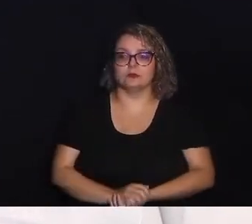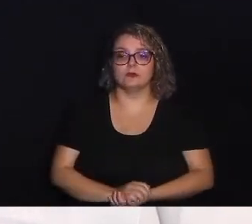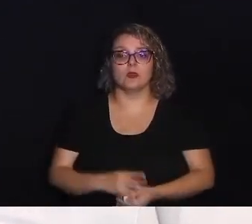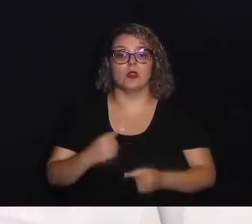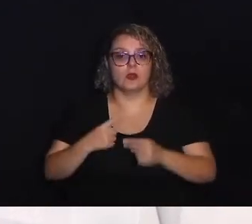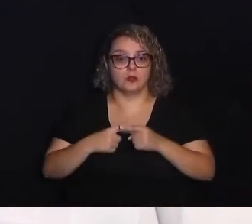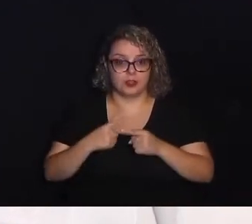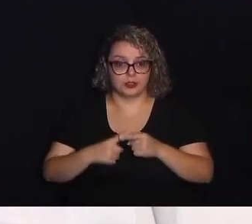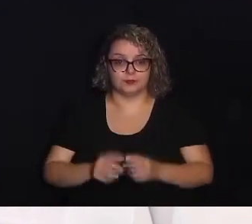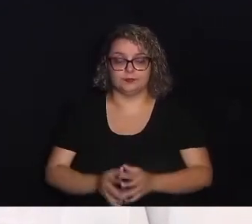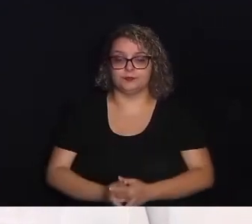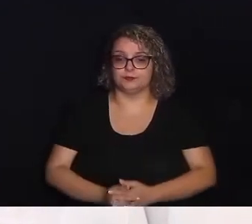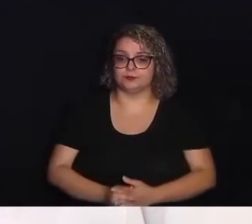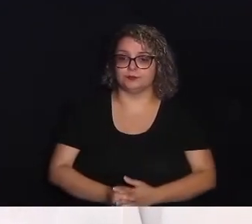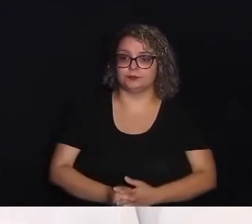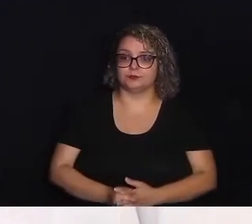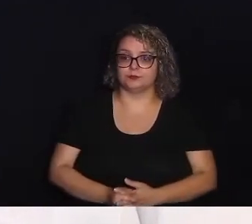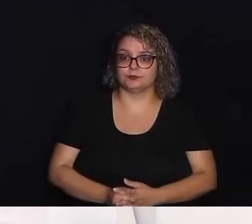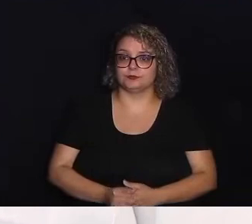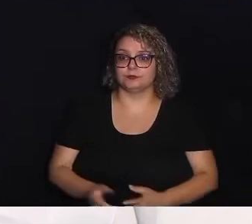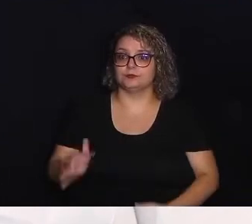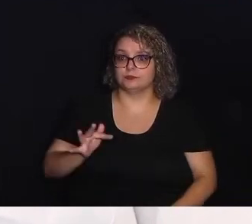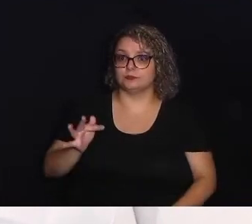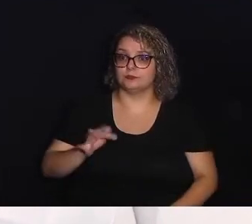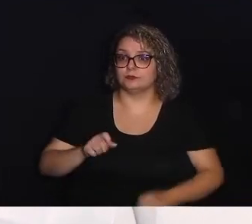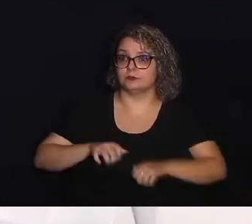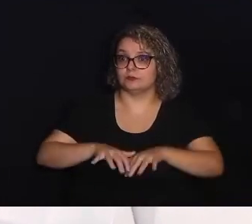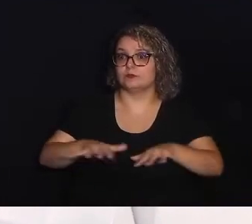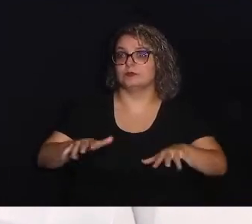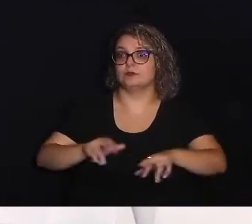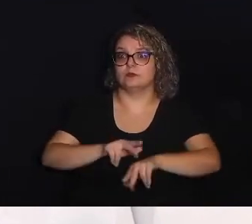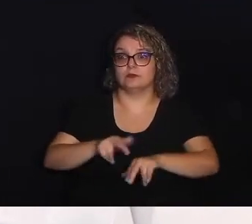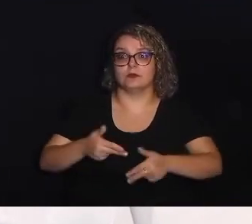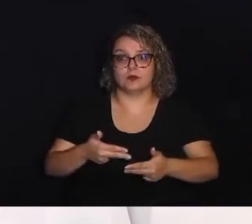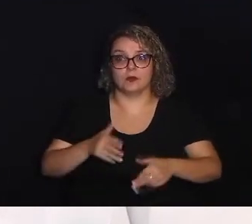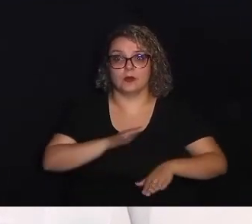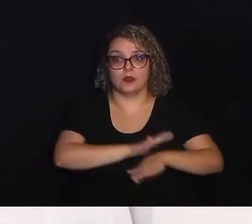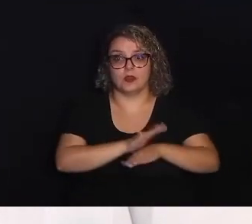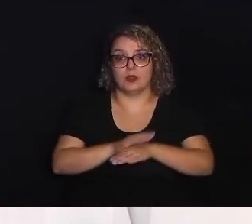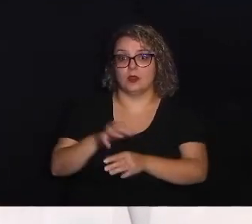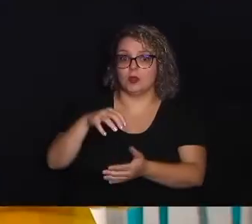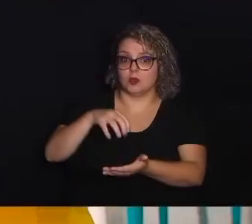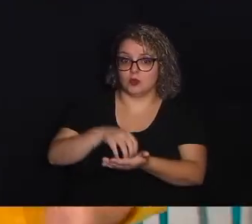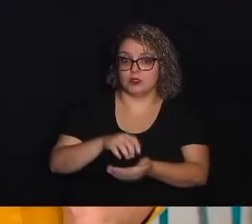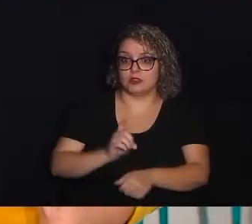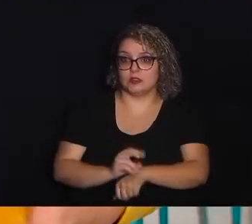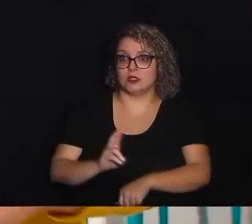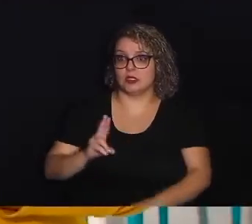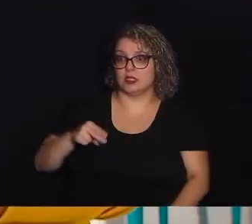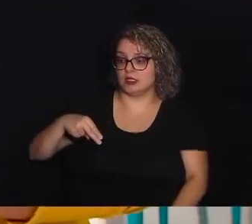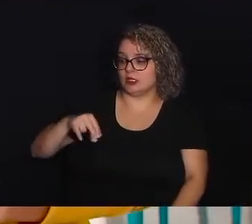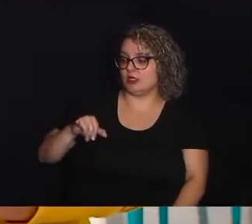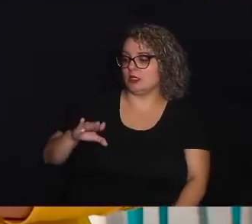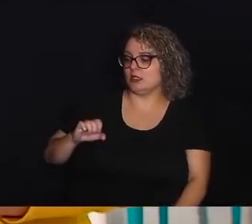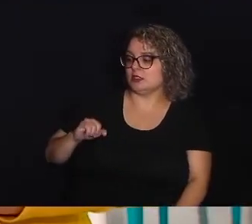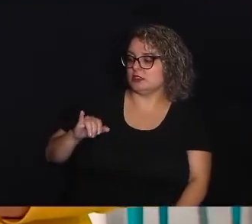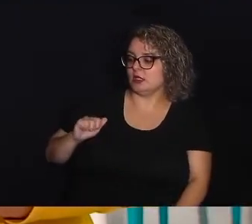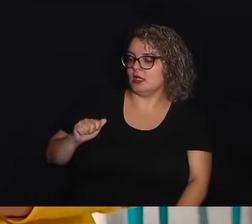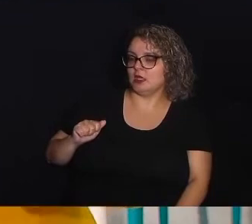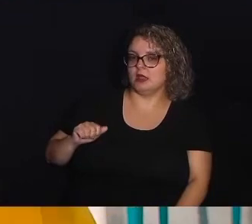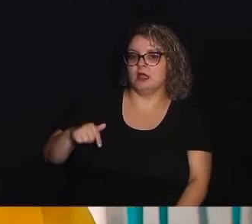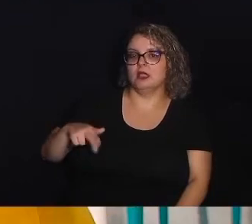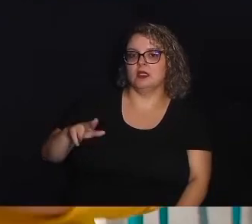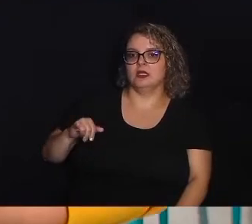é uma grande vitória né porque eh eh a universidade tem muito a contribuir o centro leva o nome da